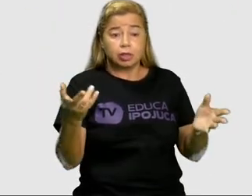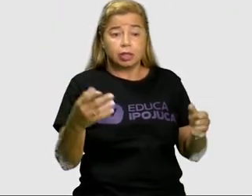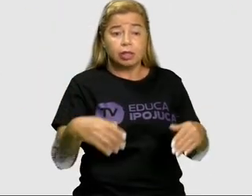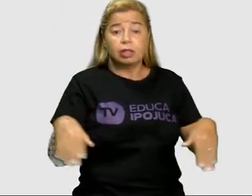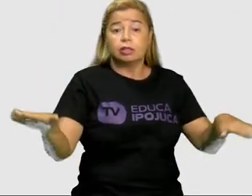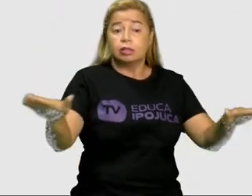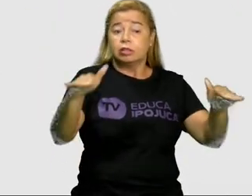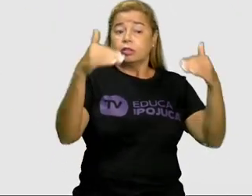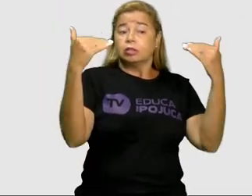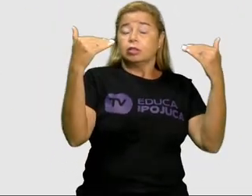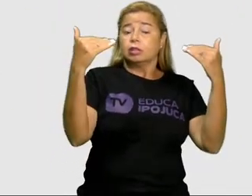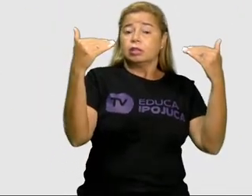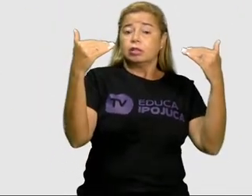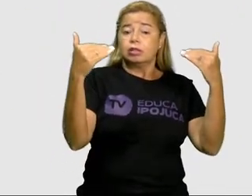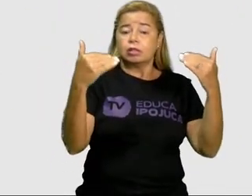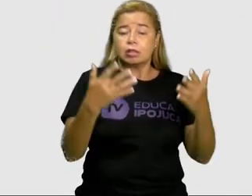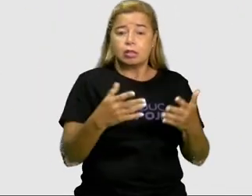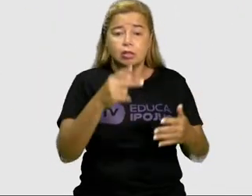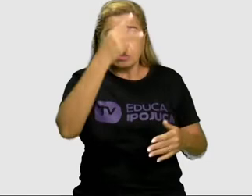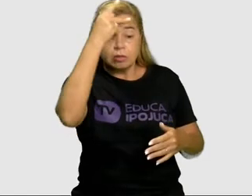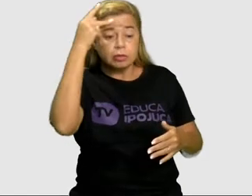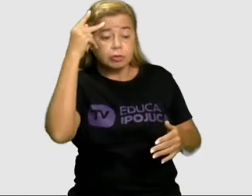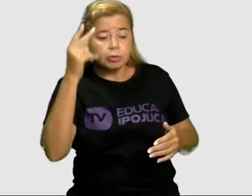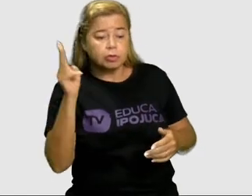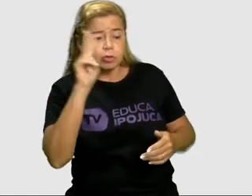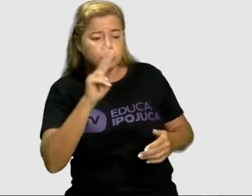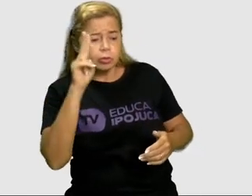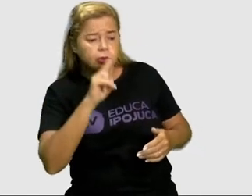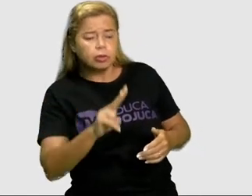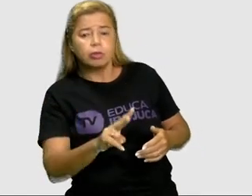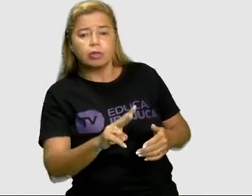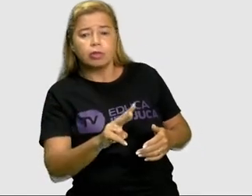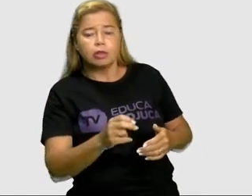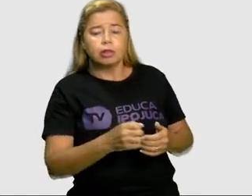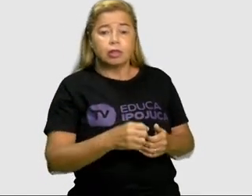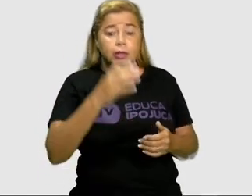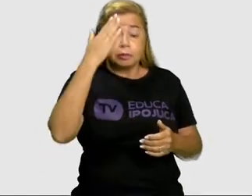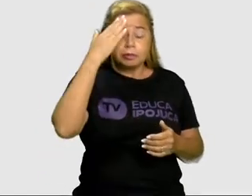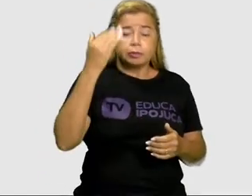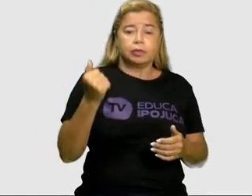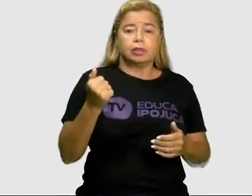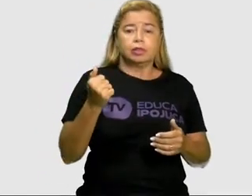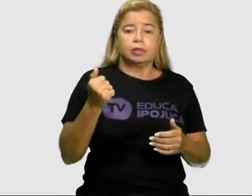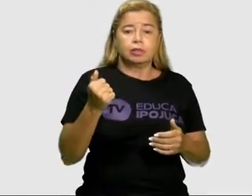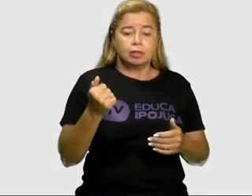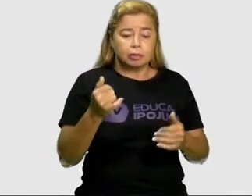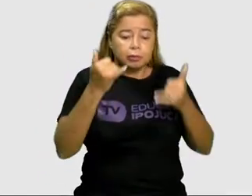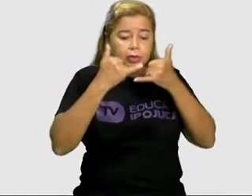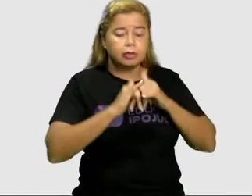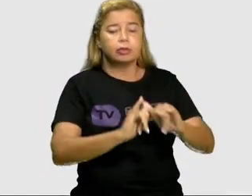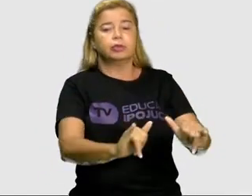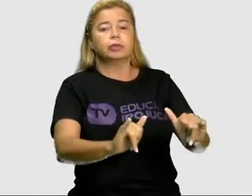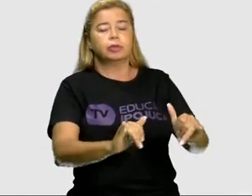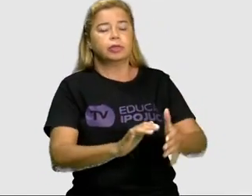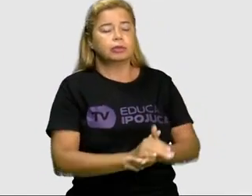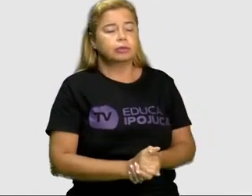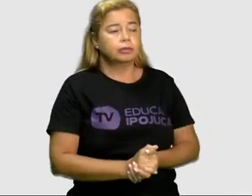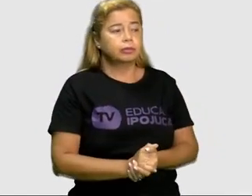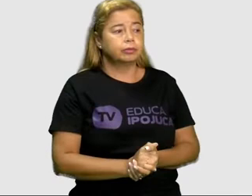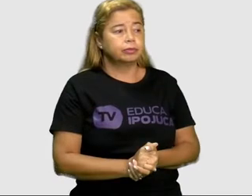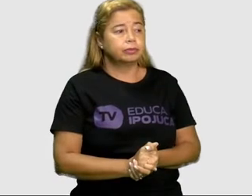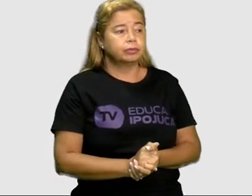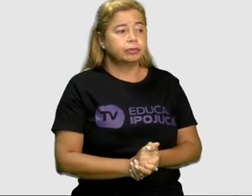que sabemos o assunto a qual o texto irá abordar